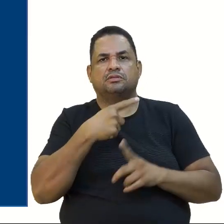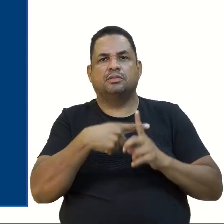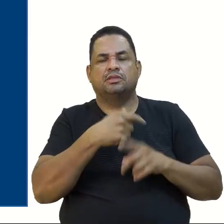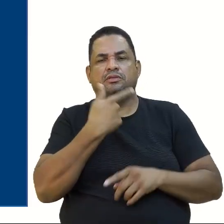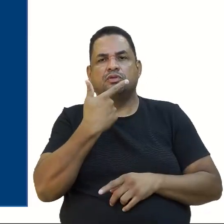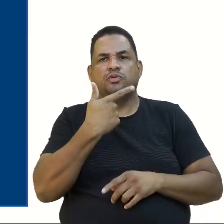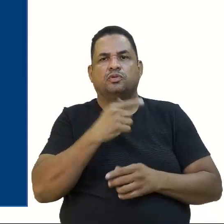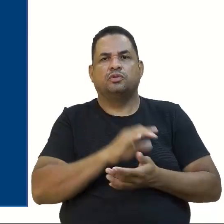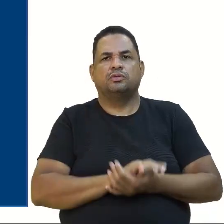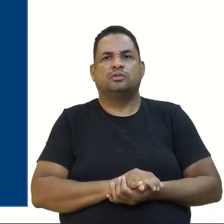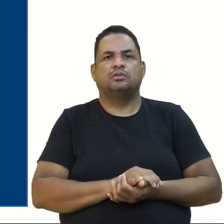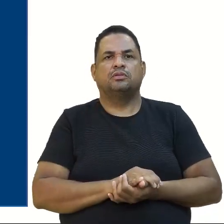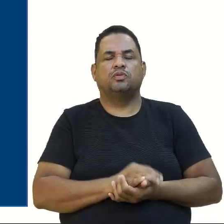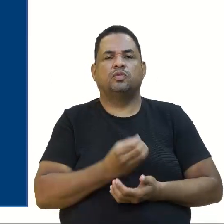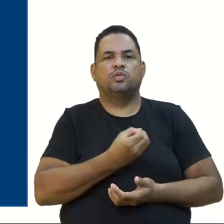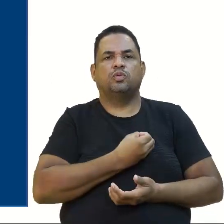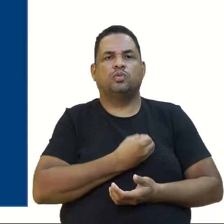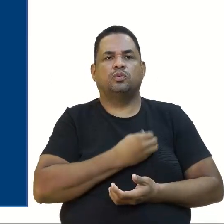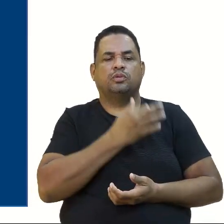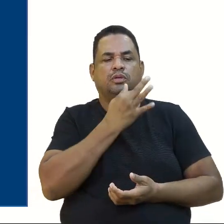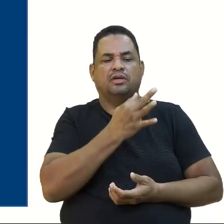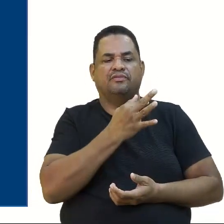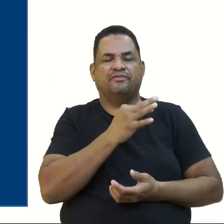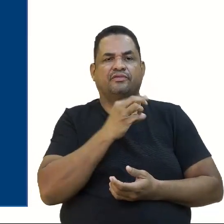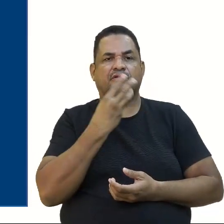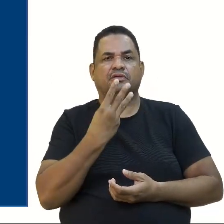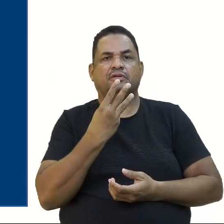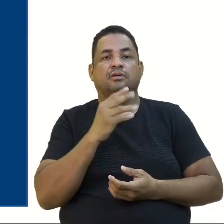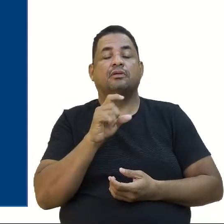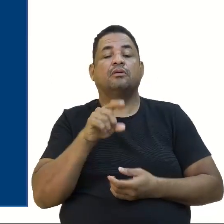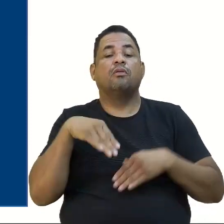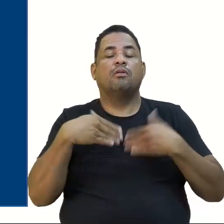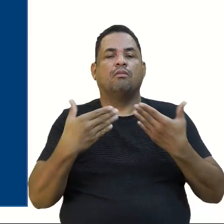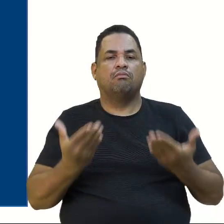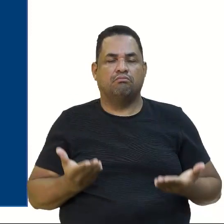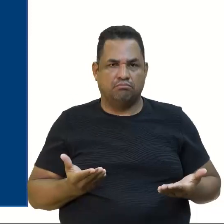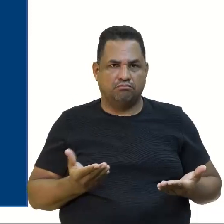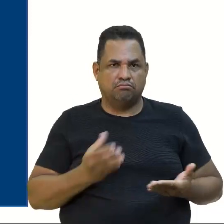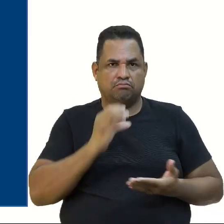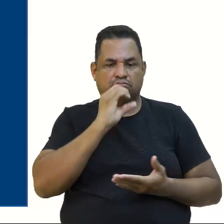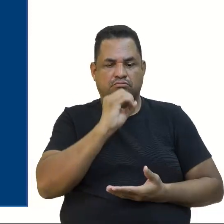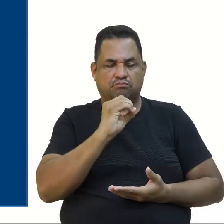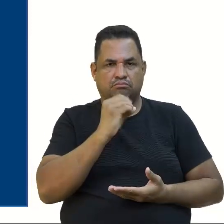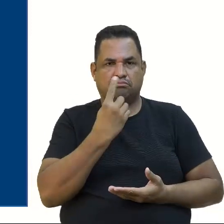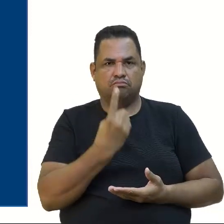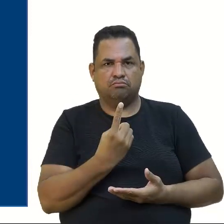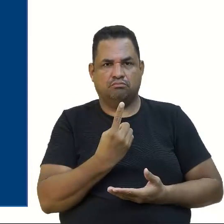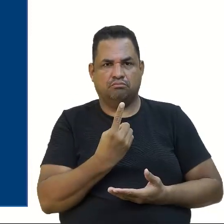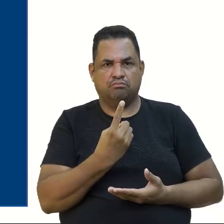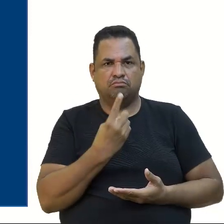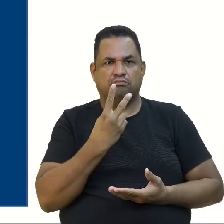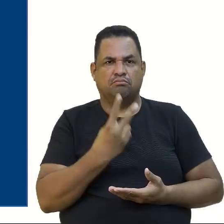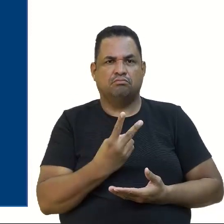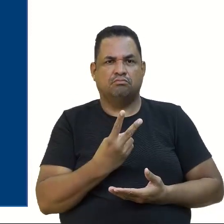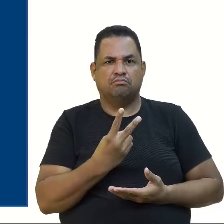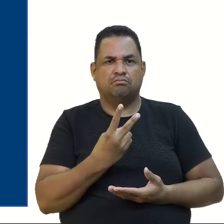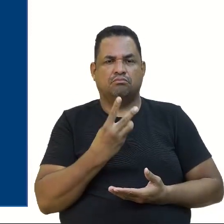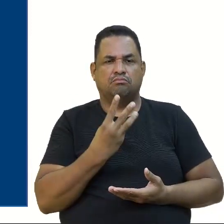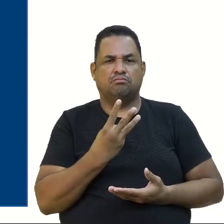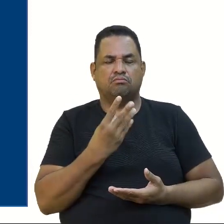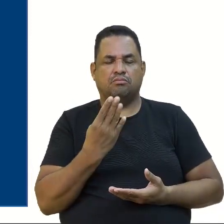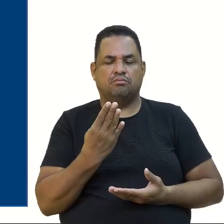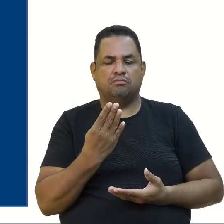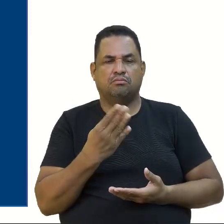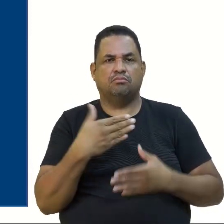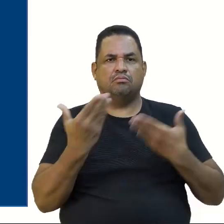2, o valor de f de 3 é 0, 1, 2, 3 ou